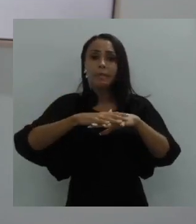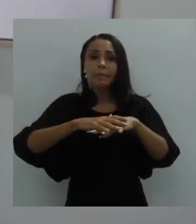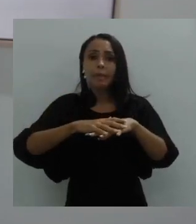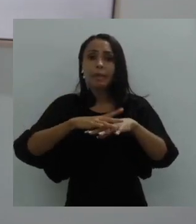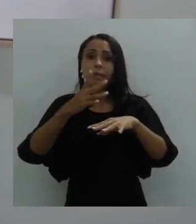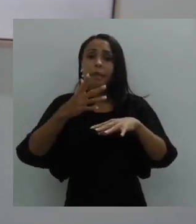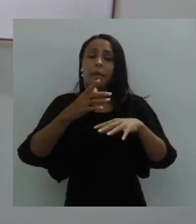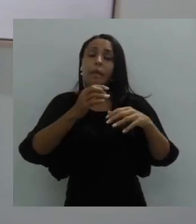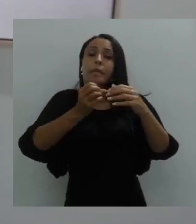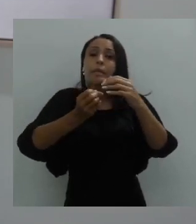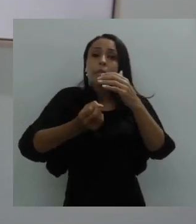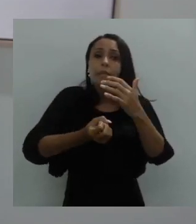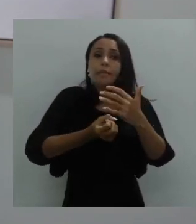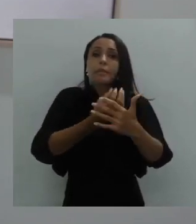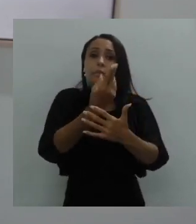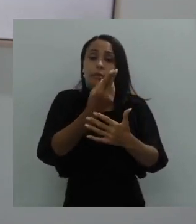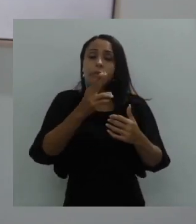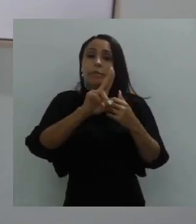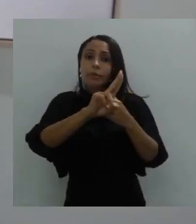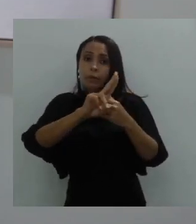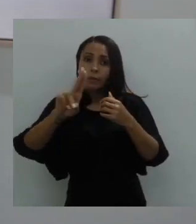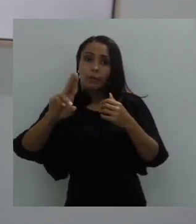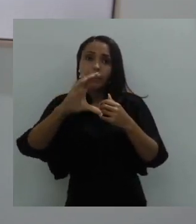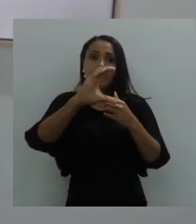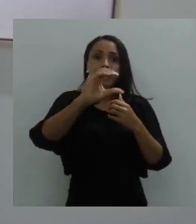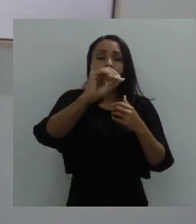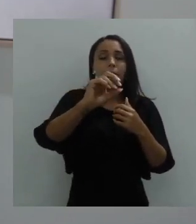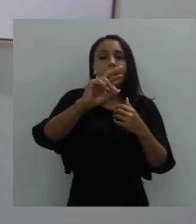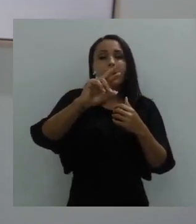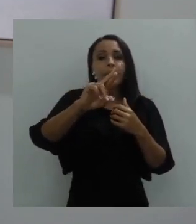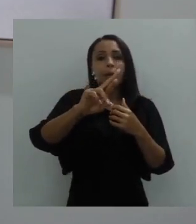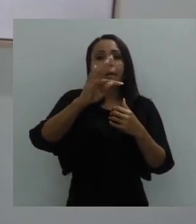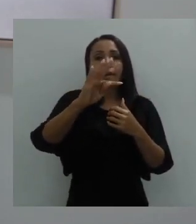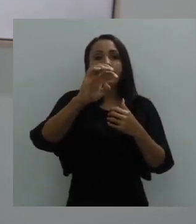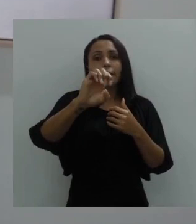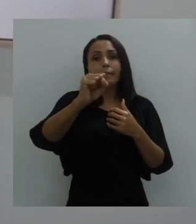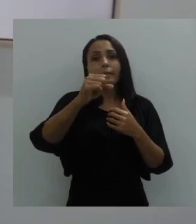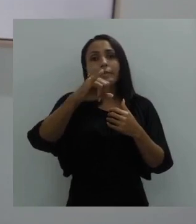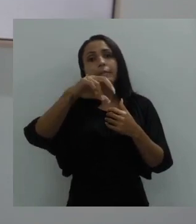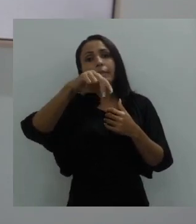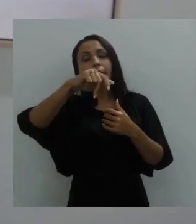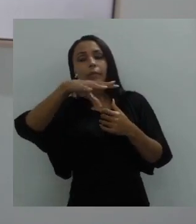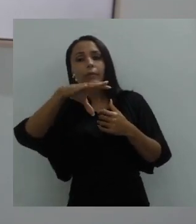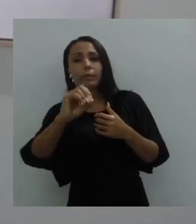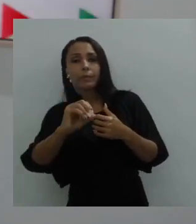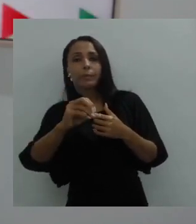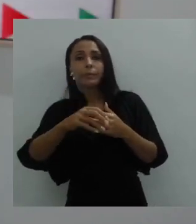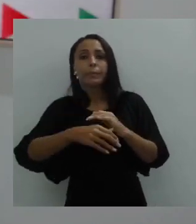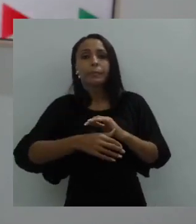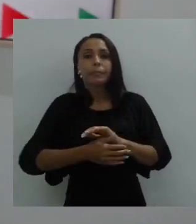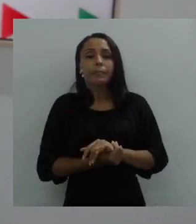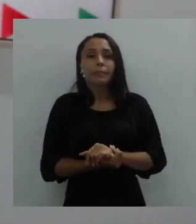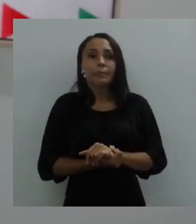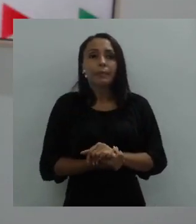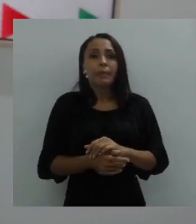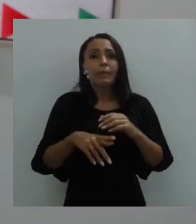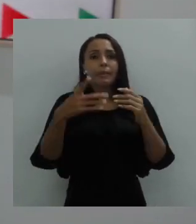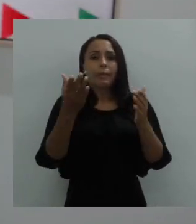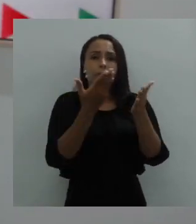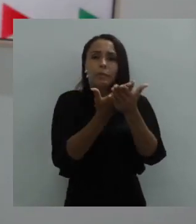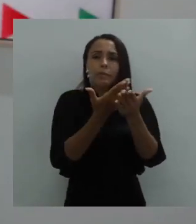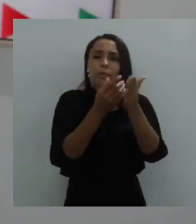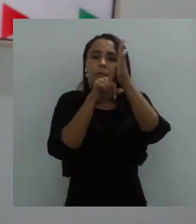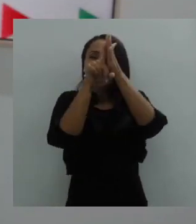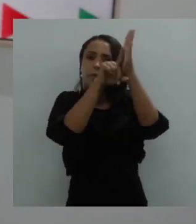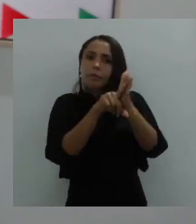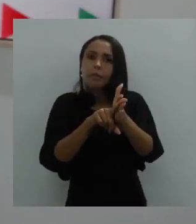origem o nome cartesiano, que vem de René Descartes. E aí ele em seus estudos, né, ele